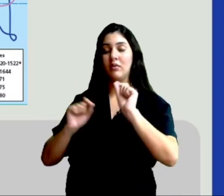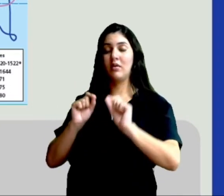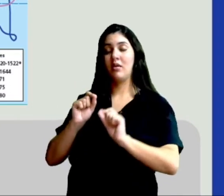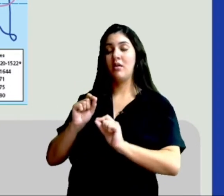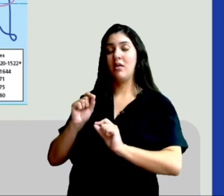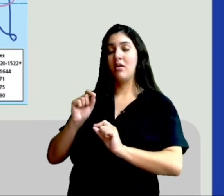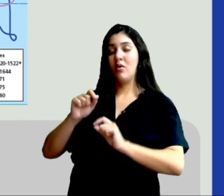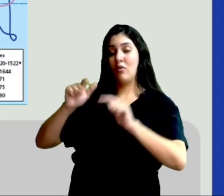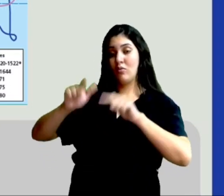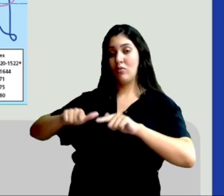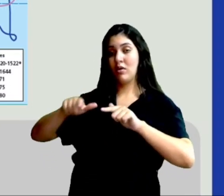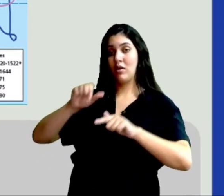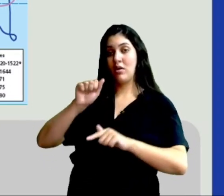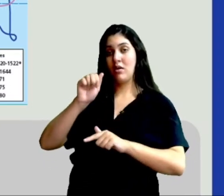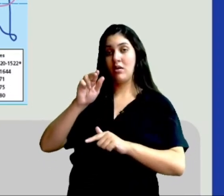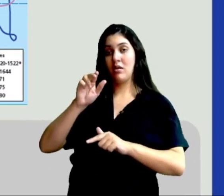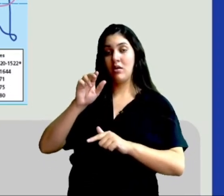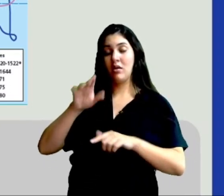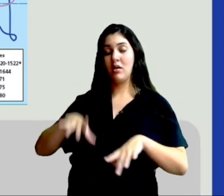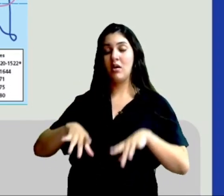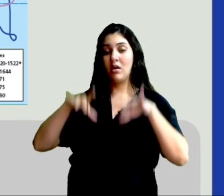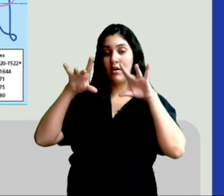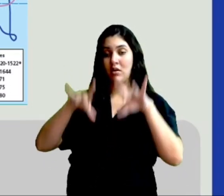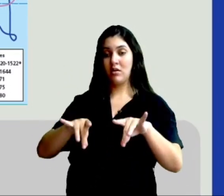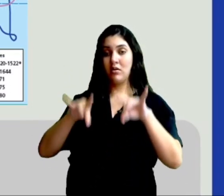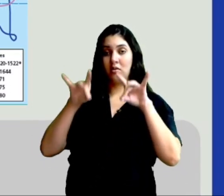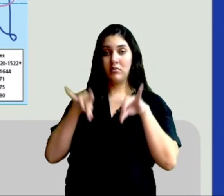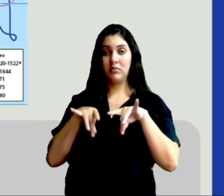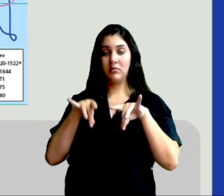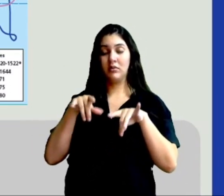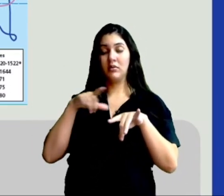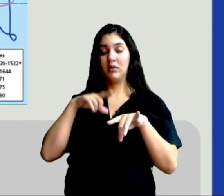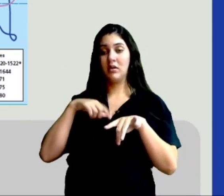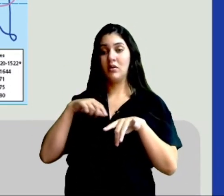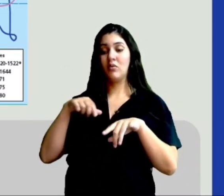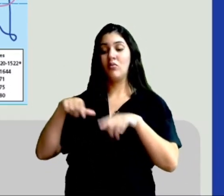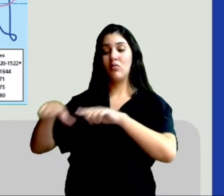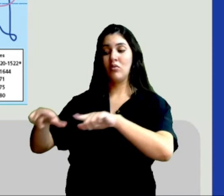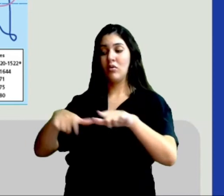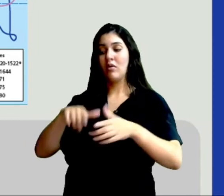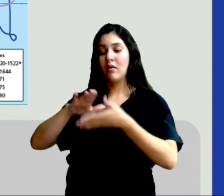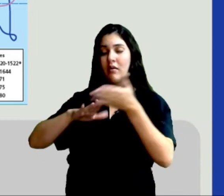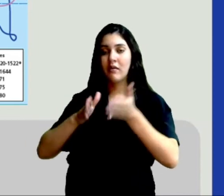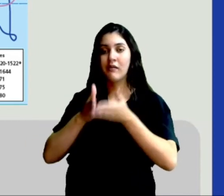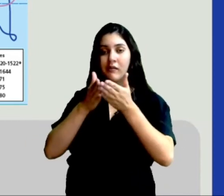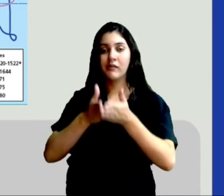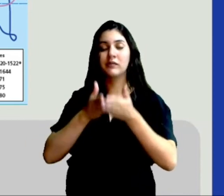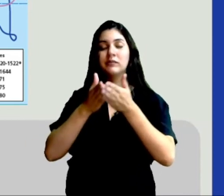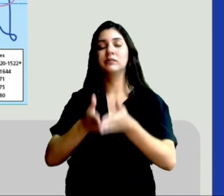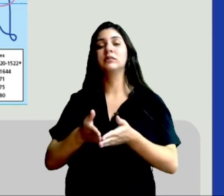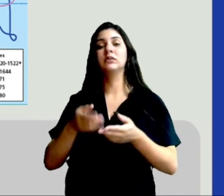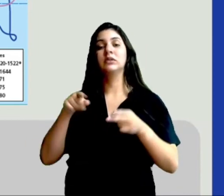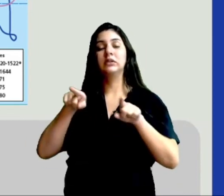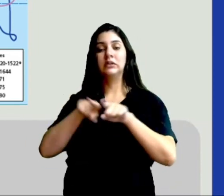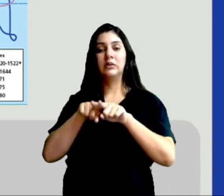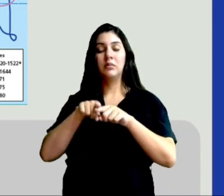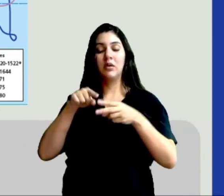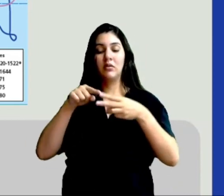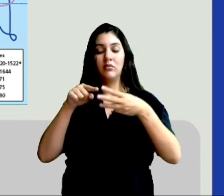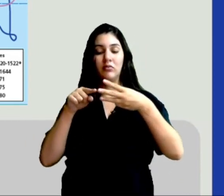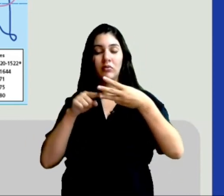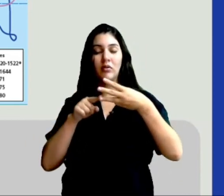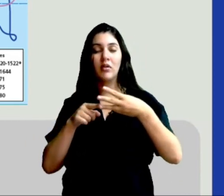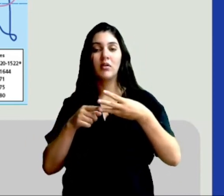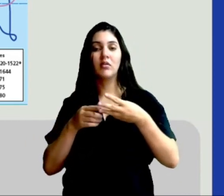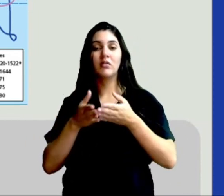ó, tem aqui as expedições, né, de Magalhães, Tasman, e as 3 expedições de Cook, né,